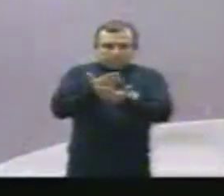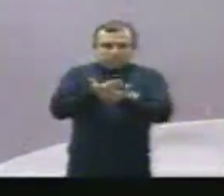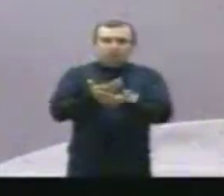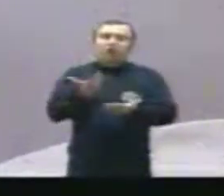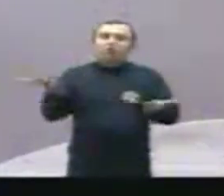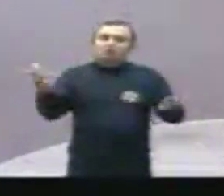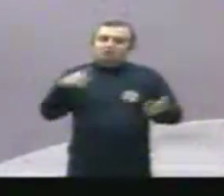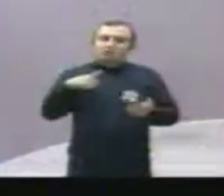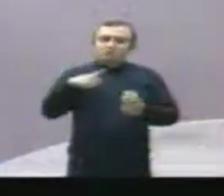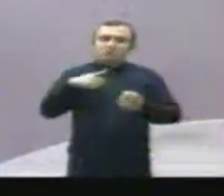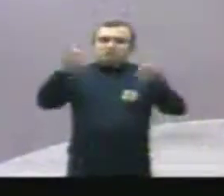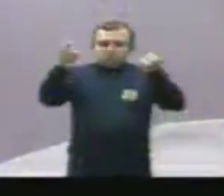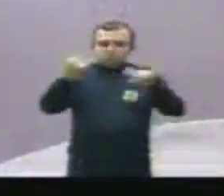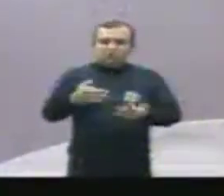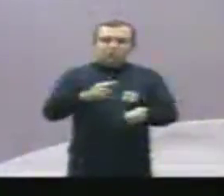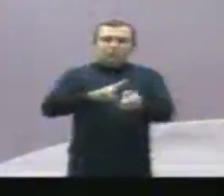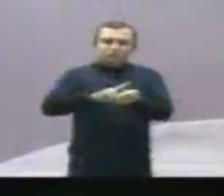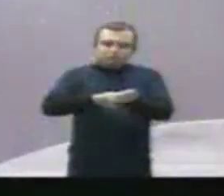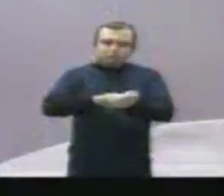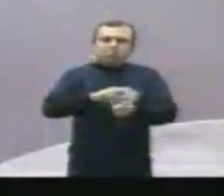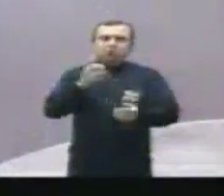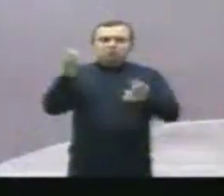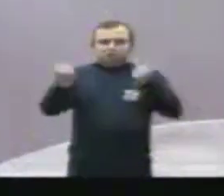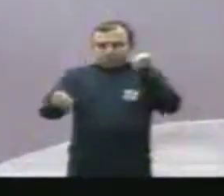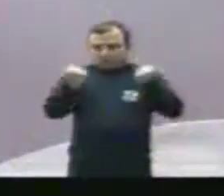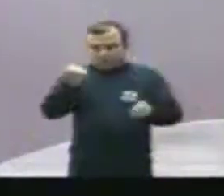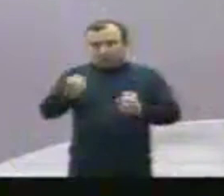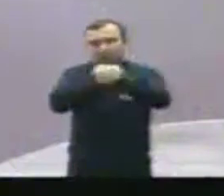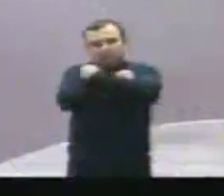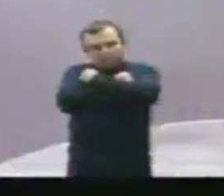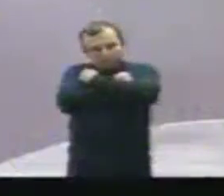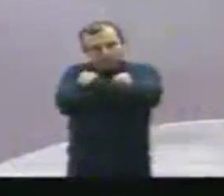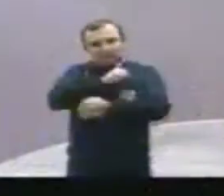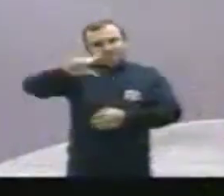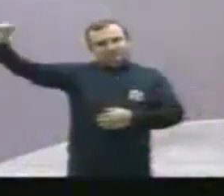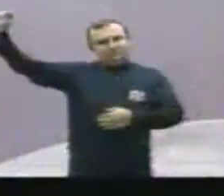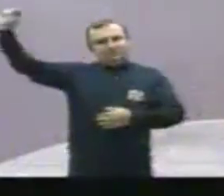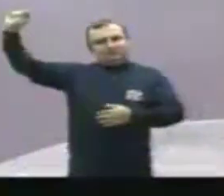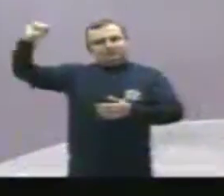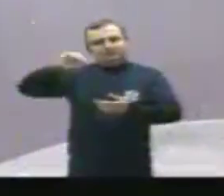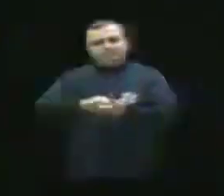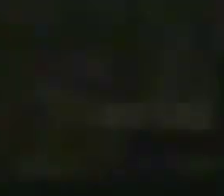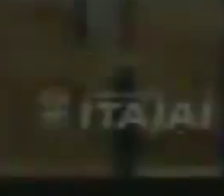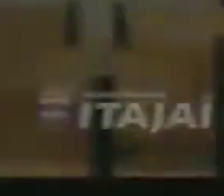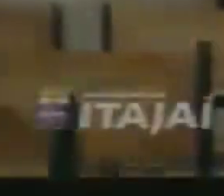aula, onde nós estaremos abordando a frequência cardíaca em exercício. Um abraço e fui!